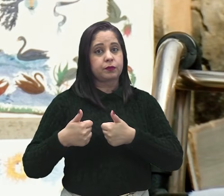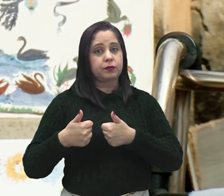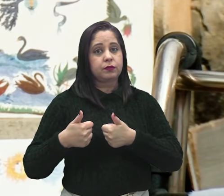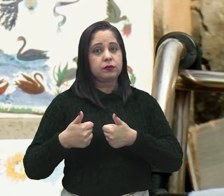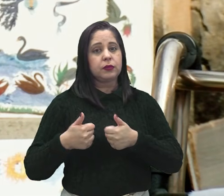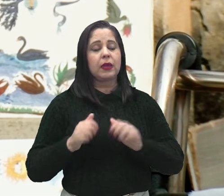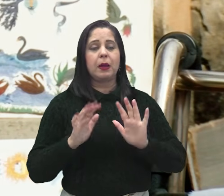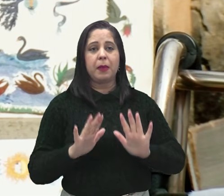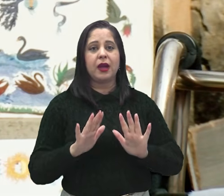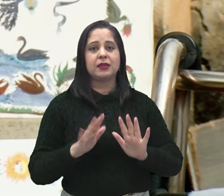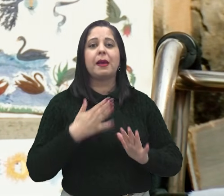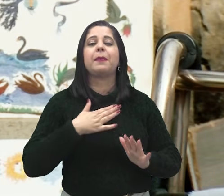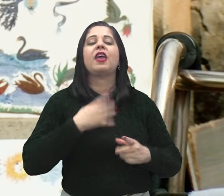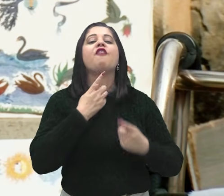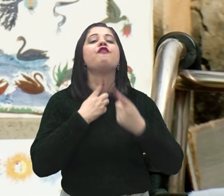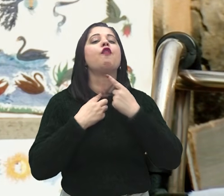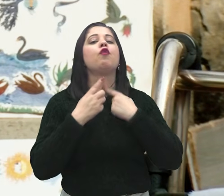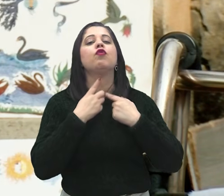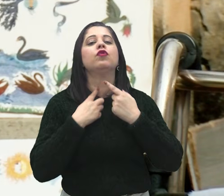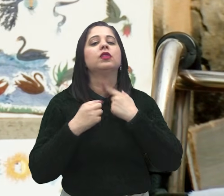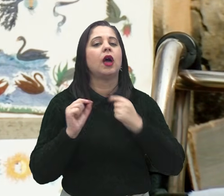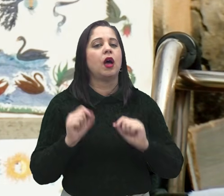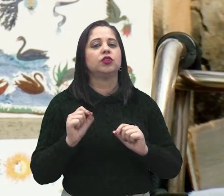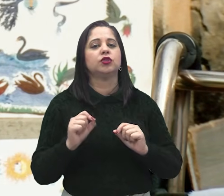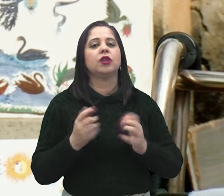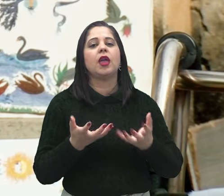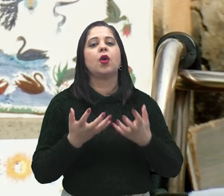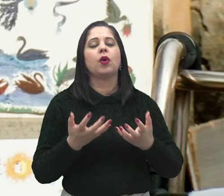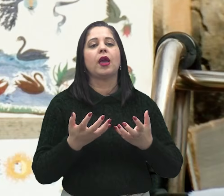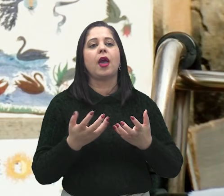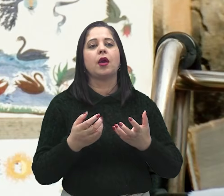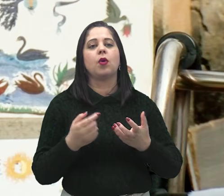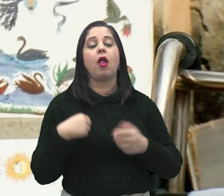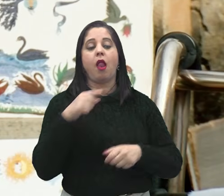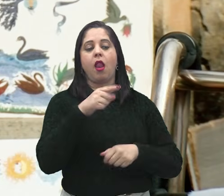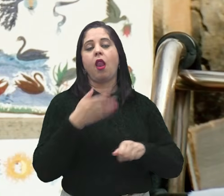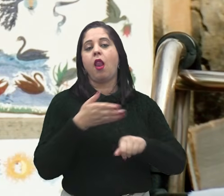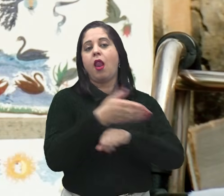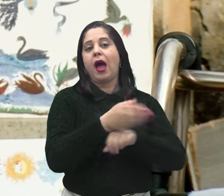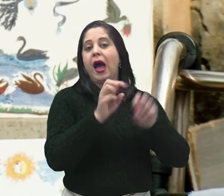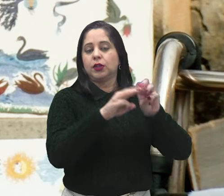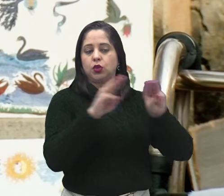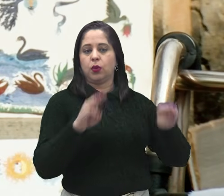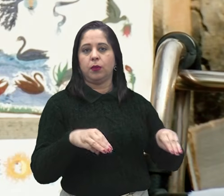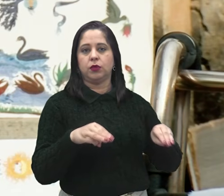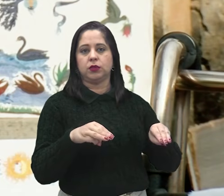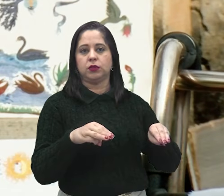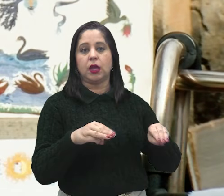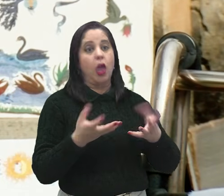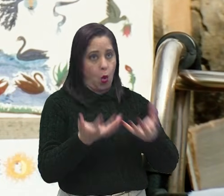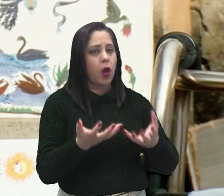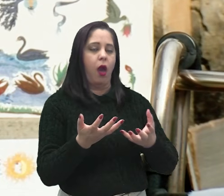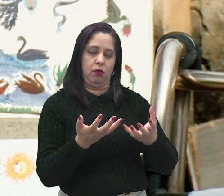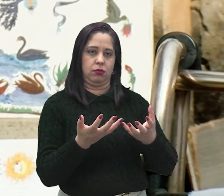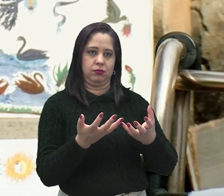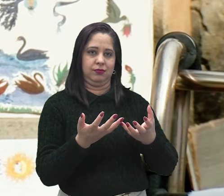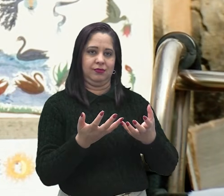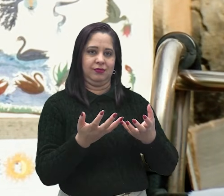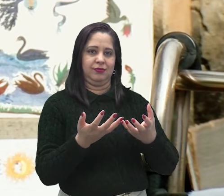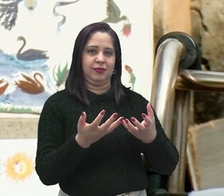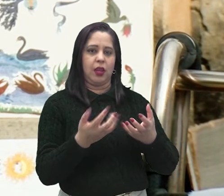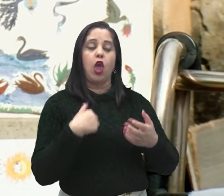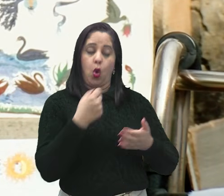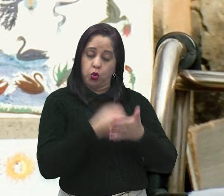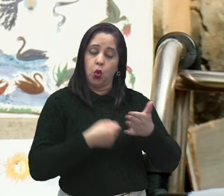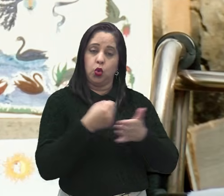uma exposição, eu quero fazer uma exposição no museu. E, isso antes de eu morrer, eu quero fazer isso. Estou lutando para isso, eu tenho